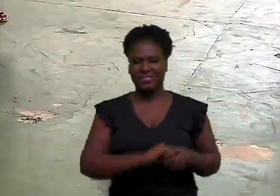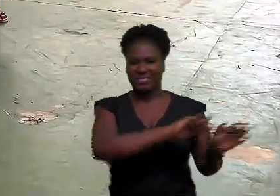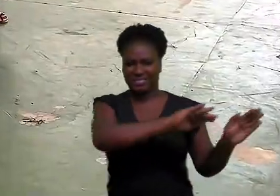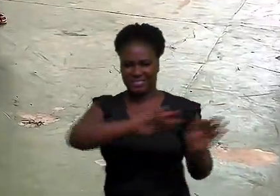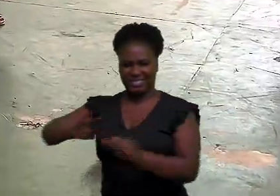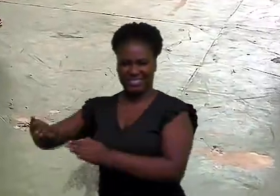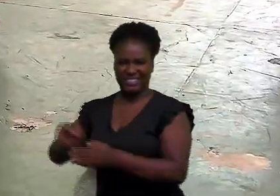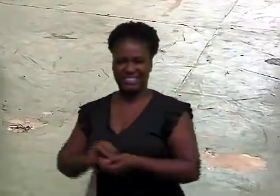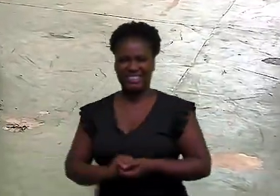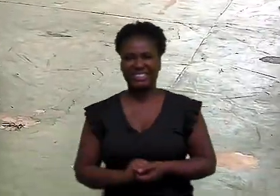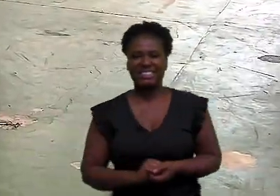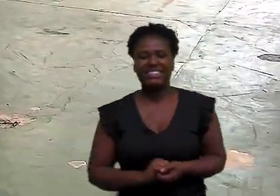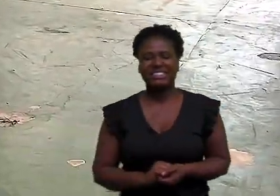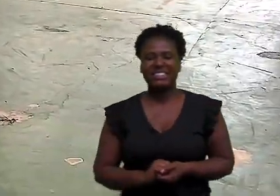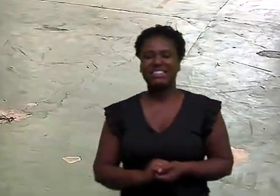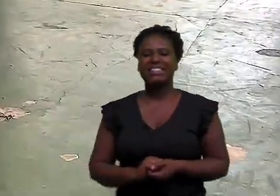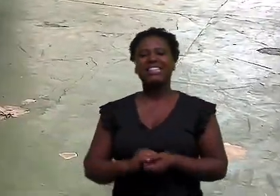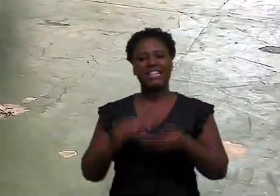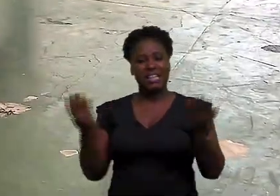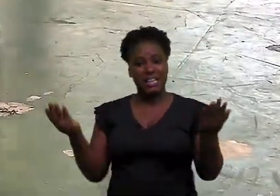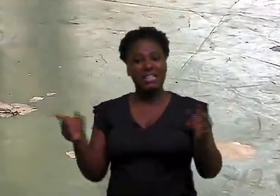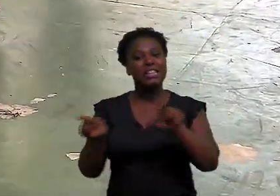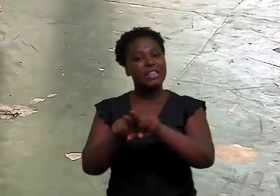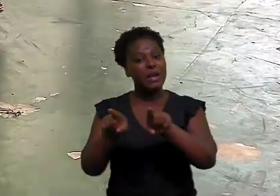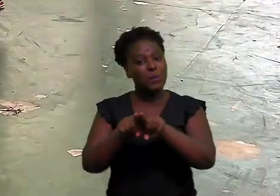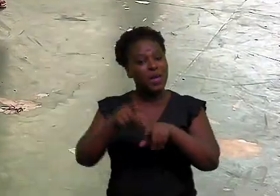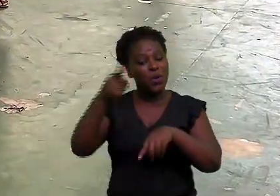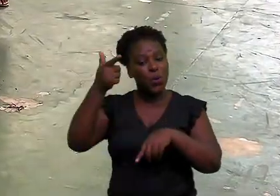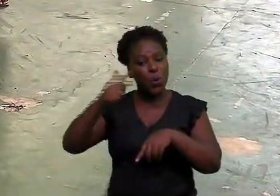Essa é a carteira da Turma dos Super-Heróis.